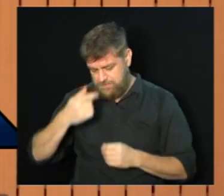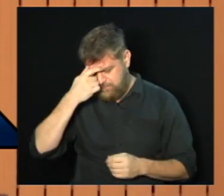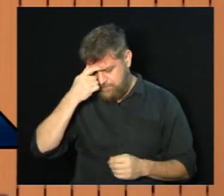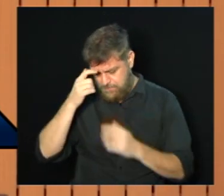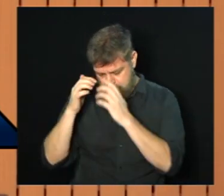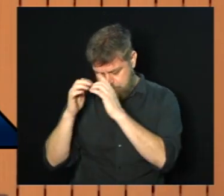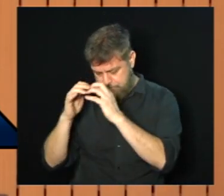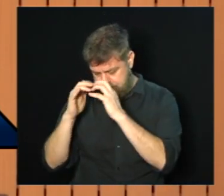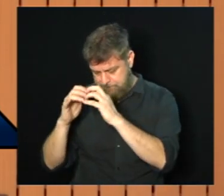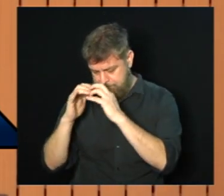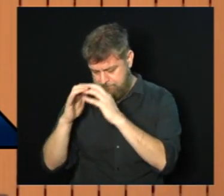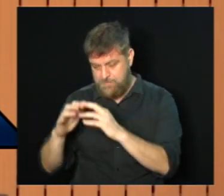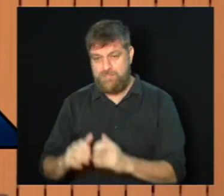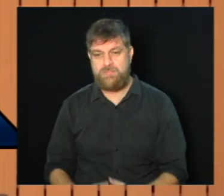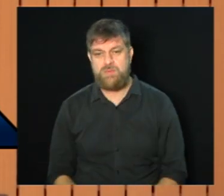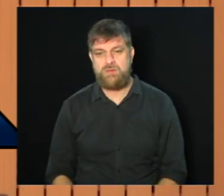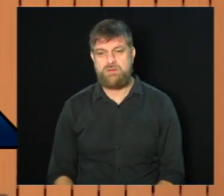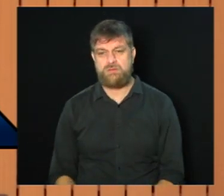cognitivo.